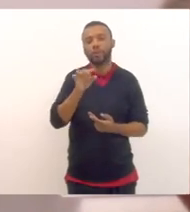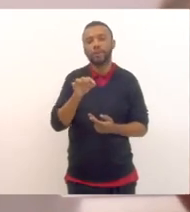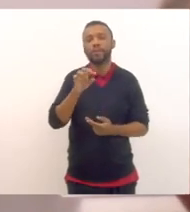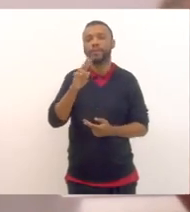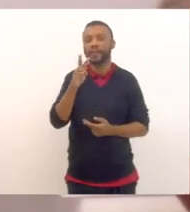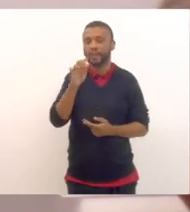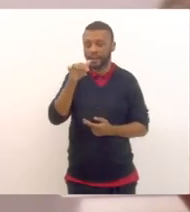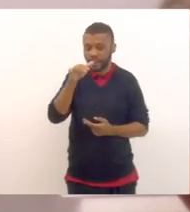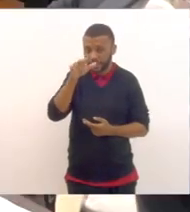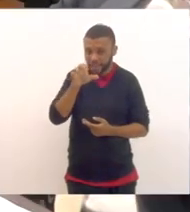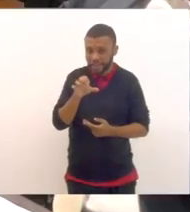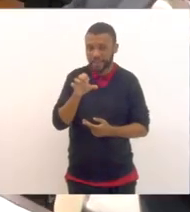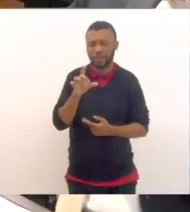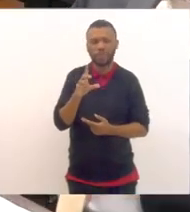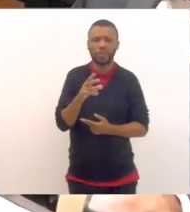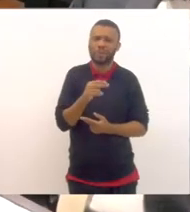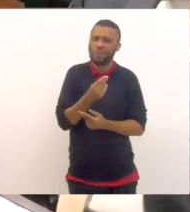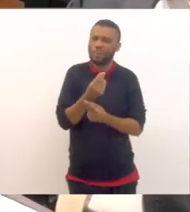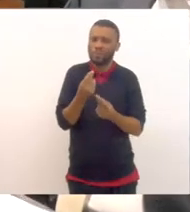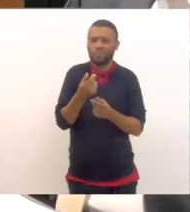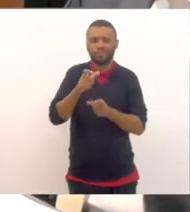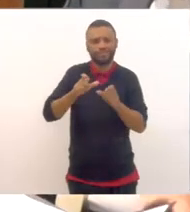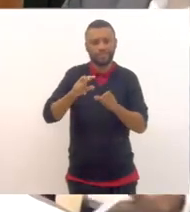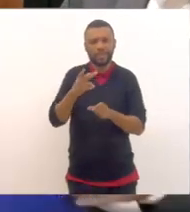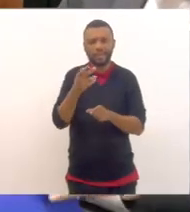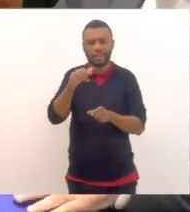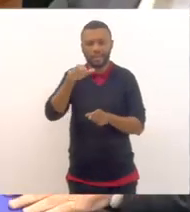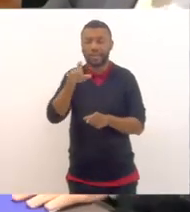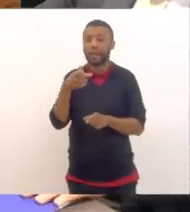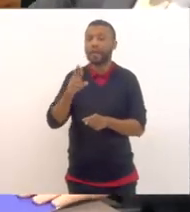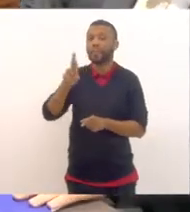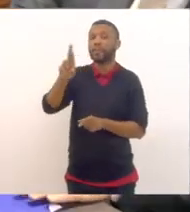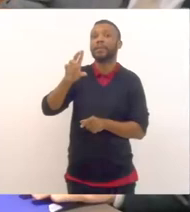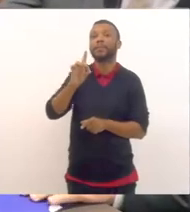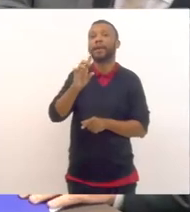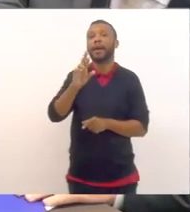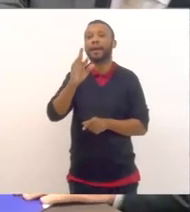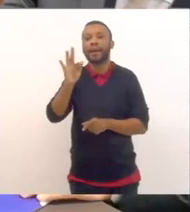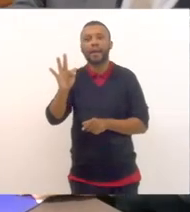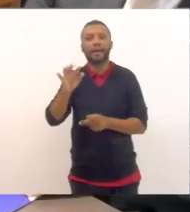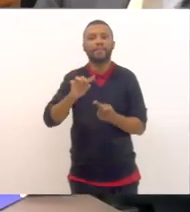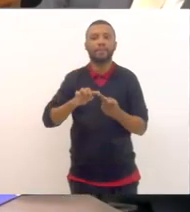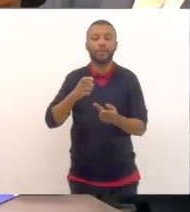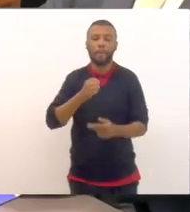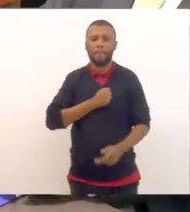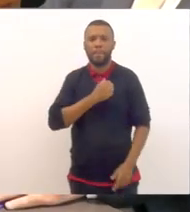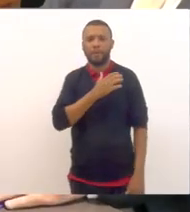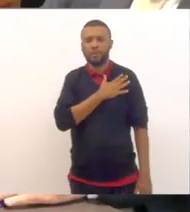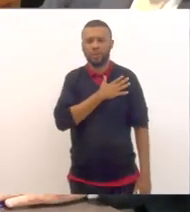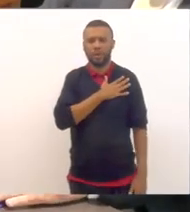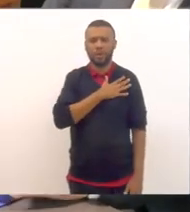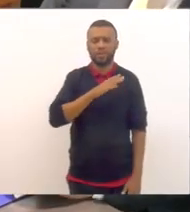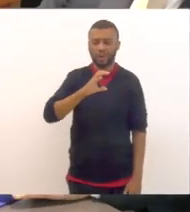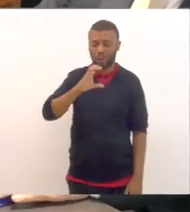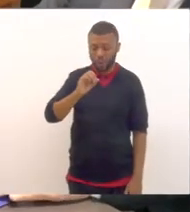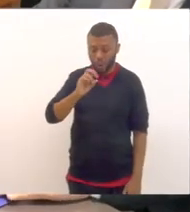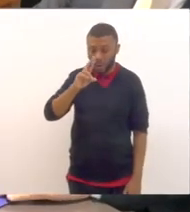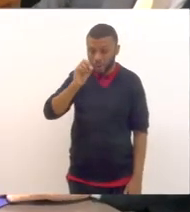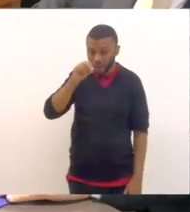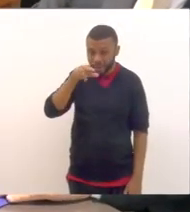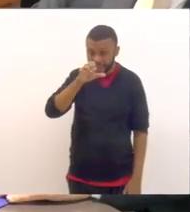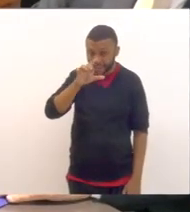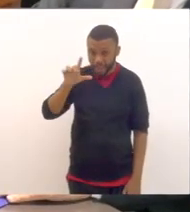Henrique hoje né Luiza eu quero da PRF a mal já não acorda anel